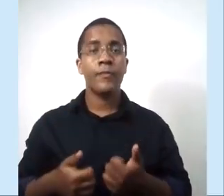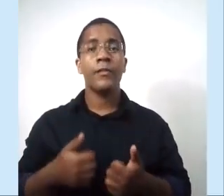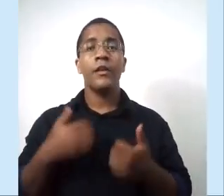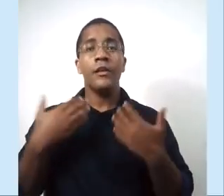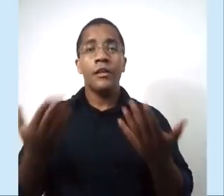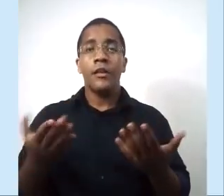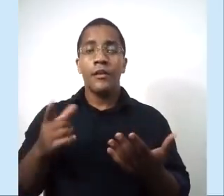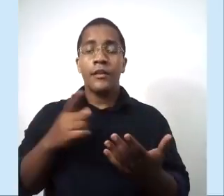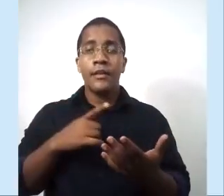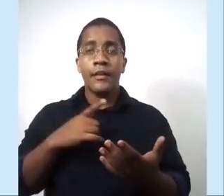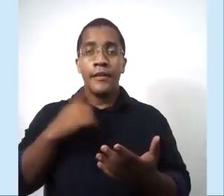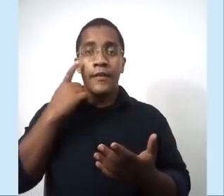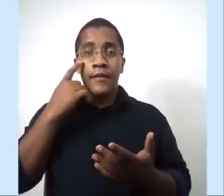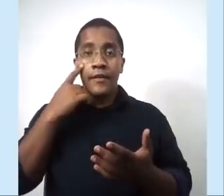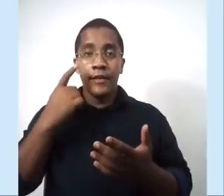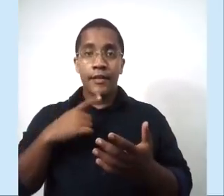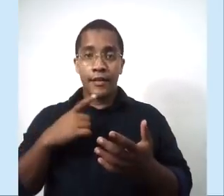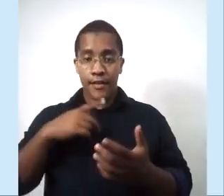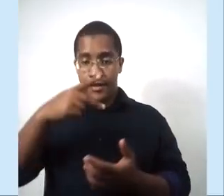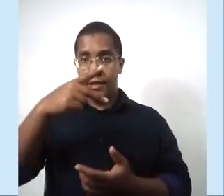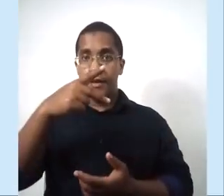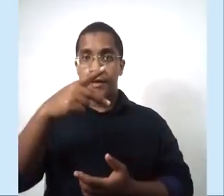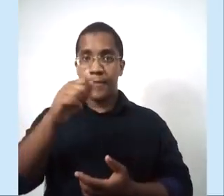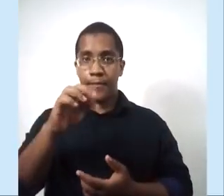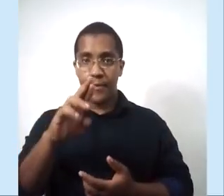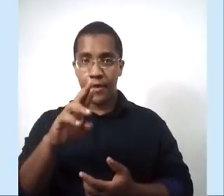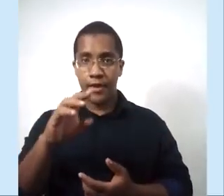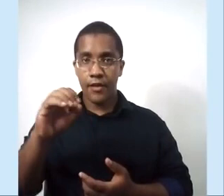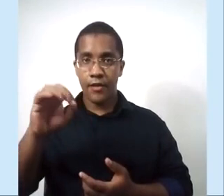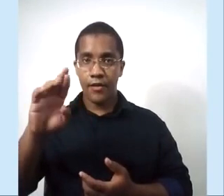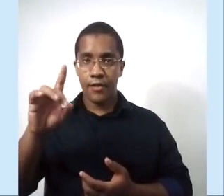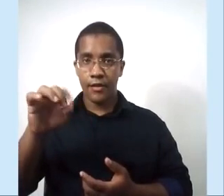Então, ó, todas as vezes que tem os pares ordenados,